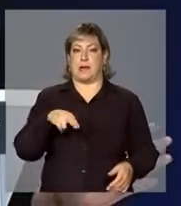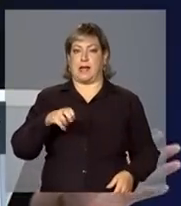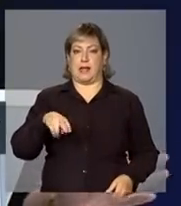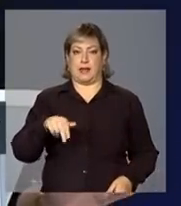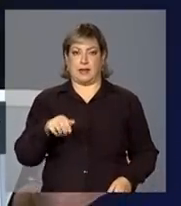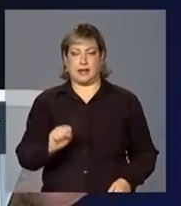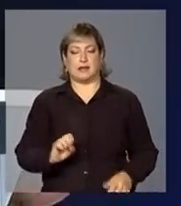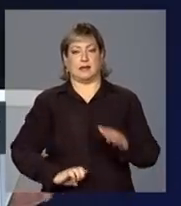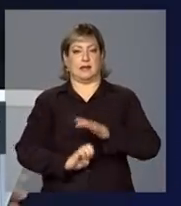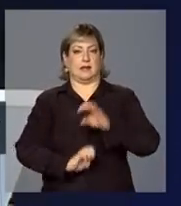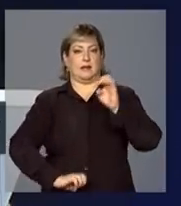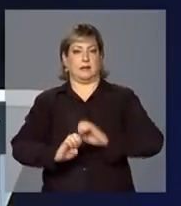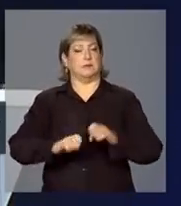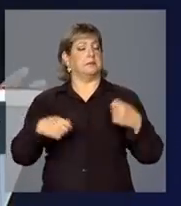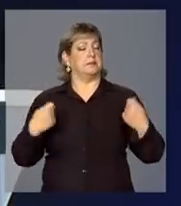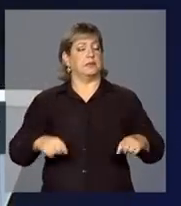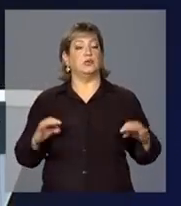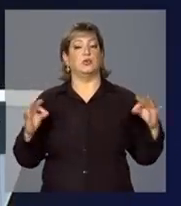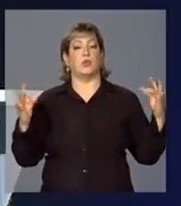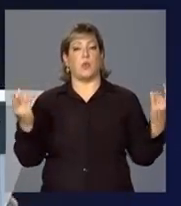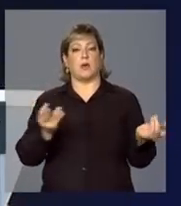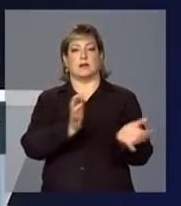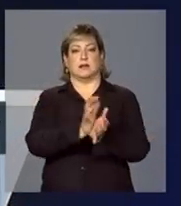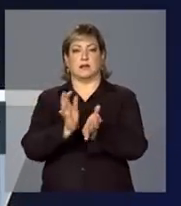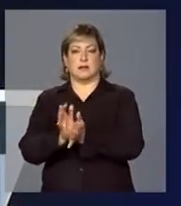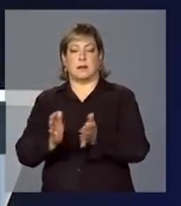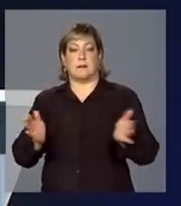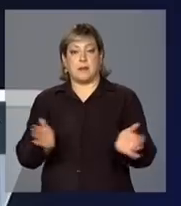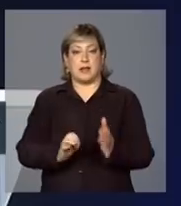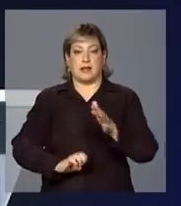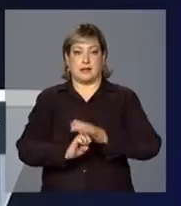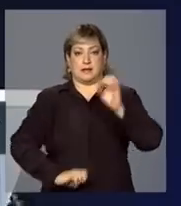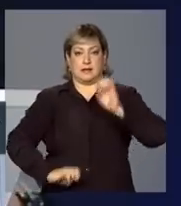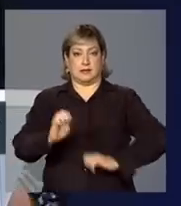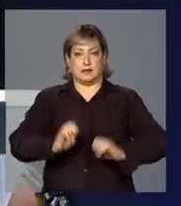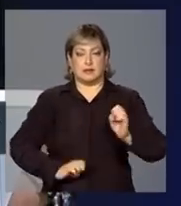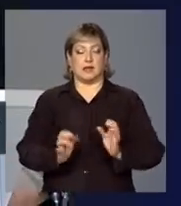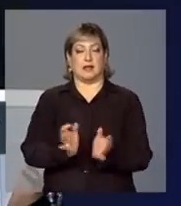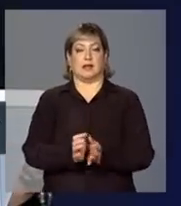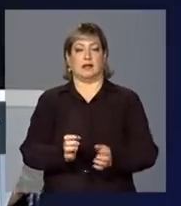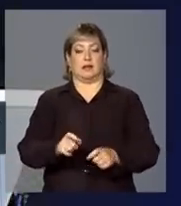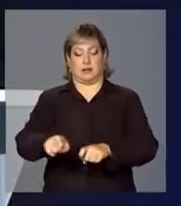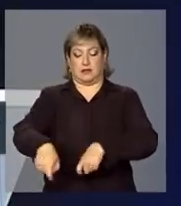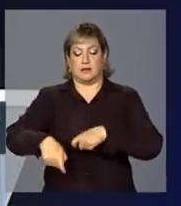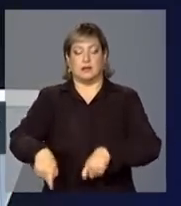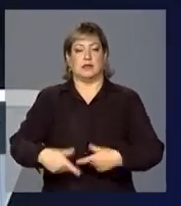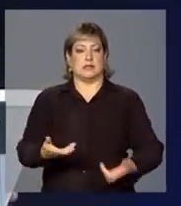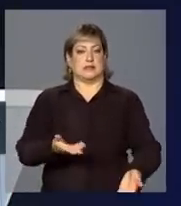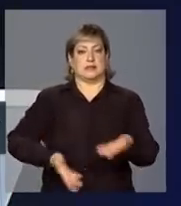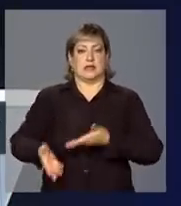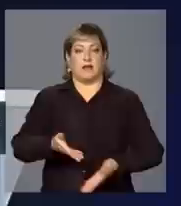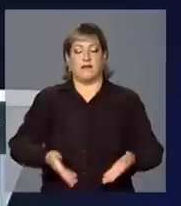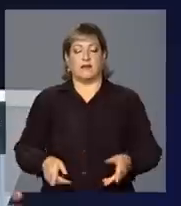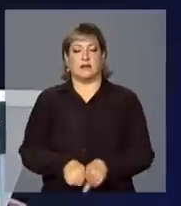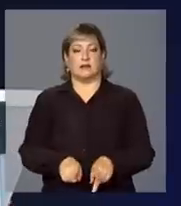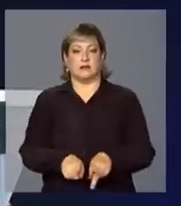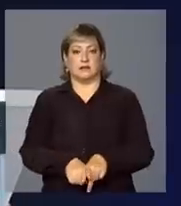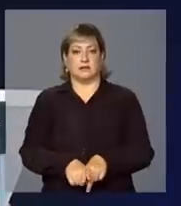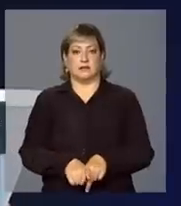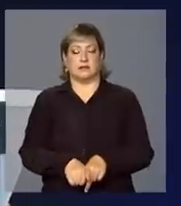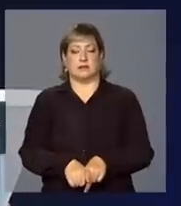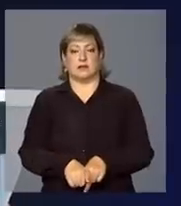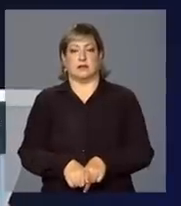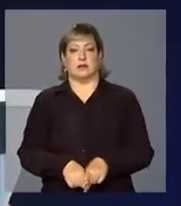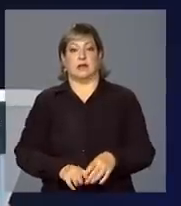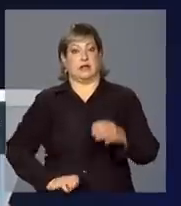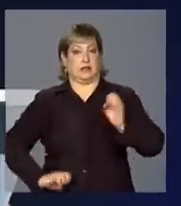Precisa em todas as áreas, pequenas empresas na área de serviço, na área de agricultura, pequenas empresas, enfim,